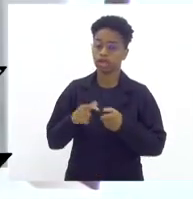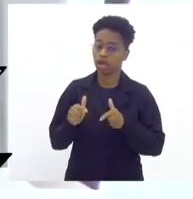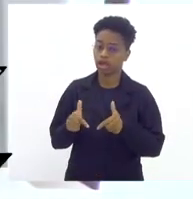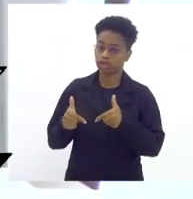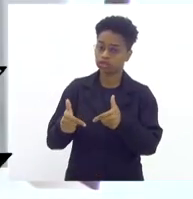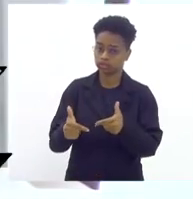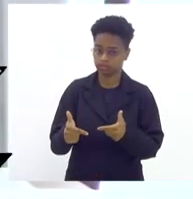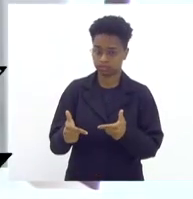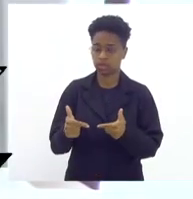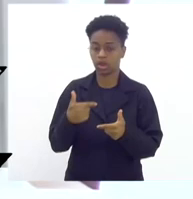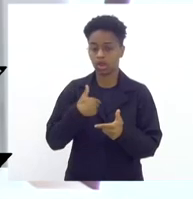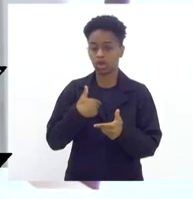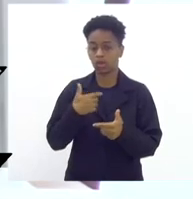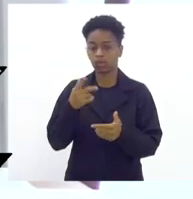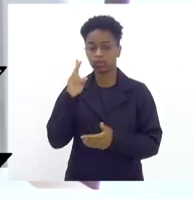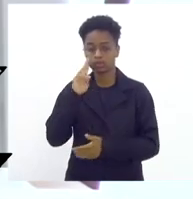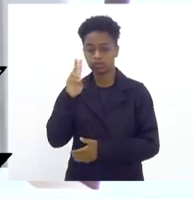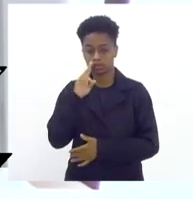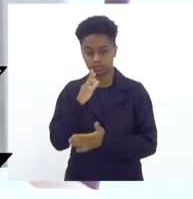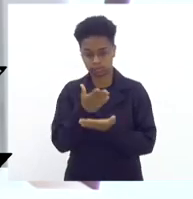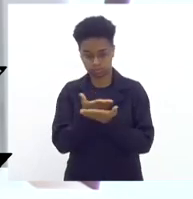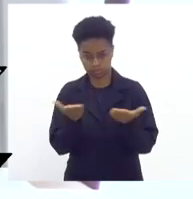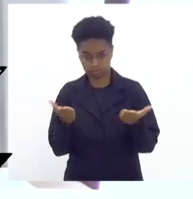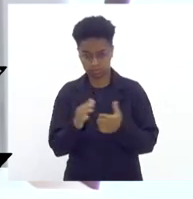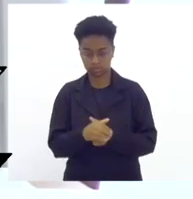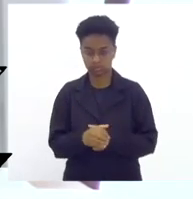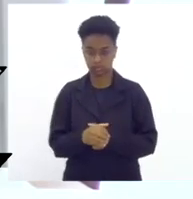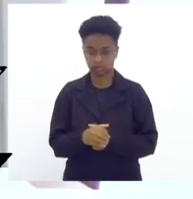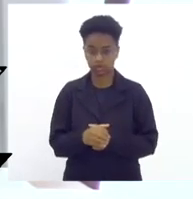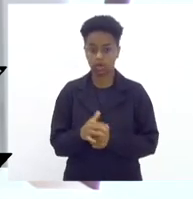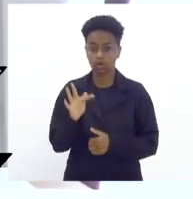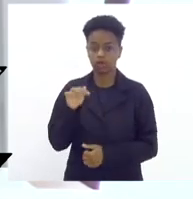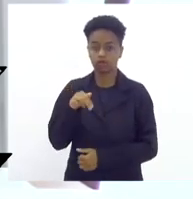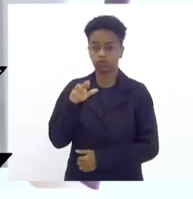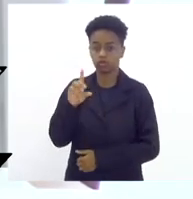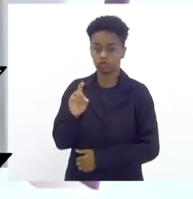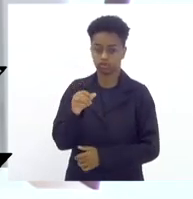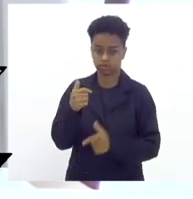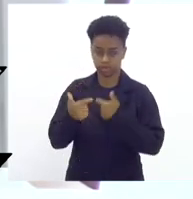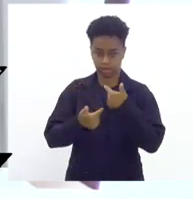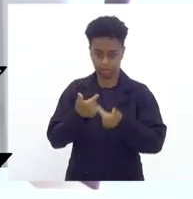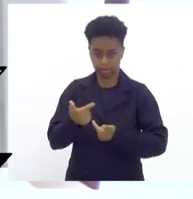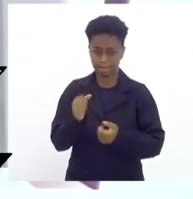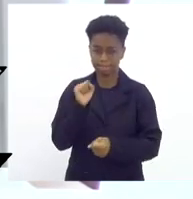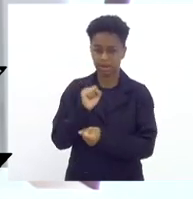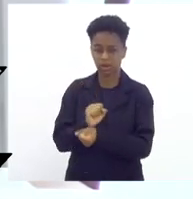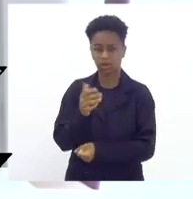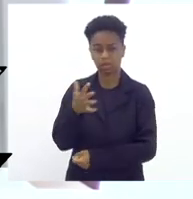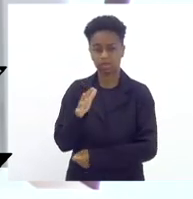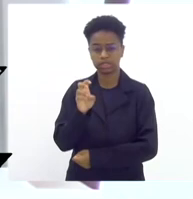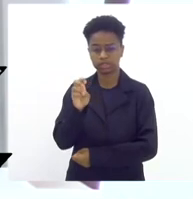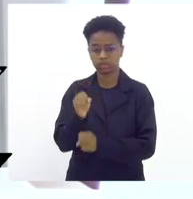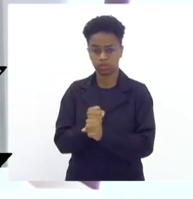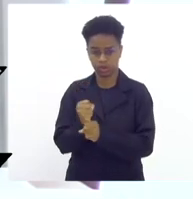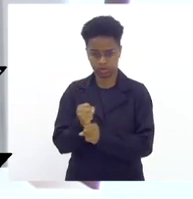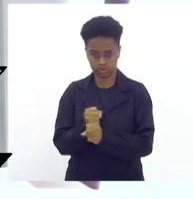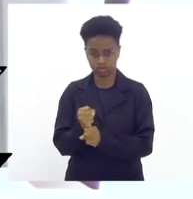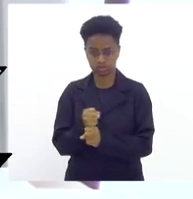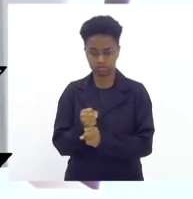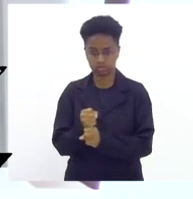é gostaria de lembrar que o fundo do trabalho ele ficou mais ou menos parado durante cinco anos